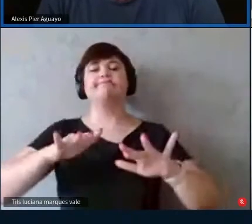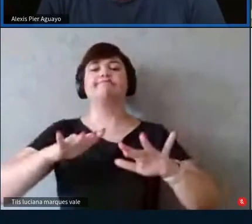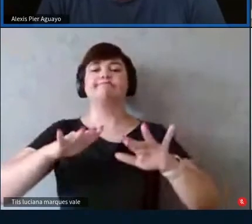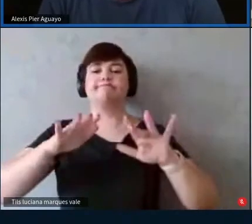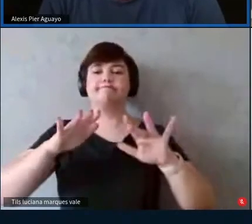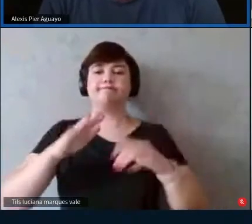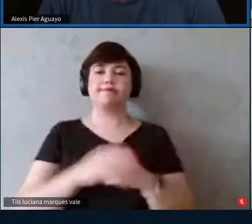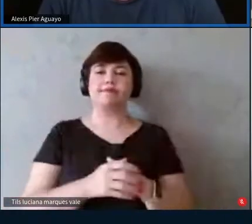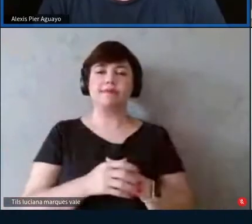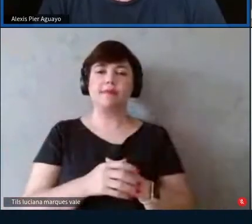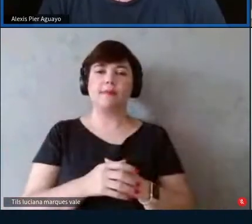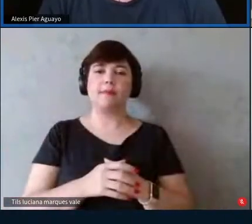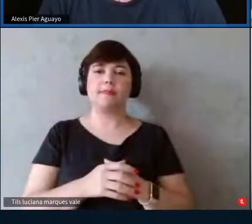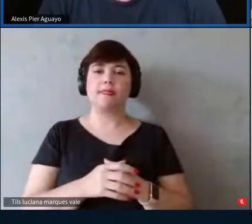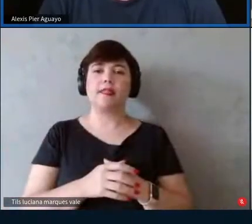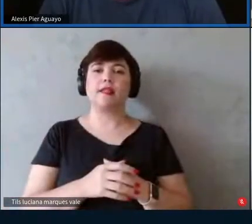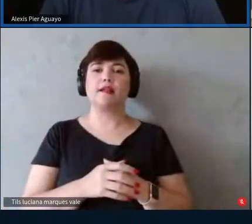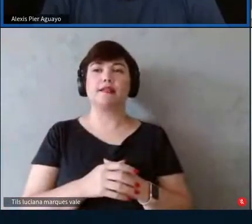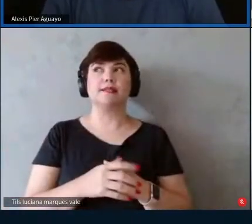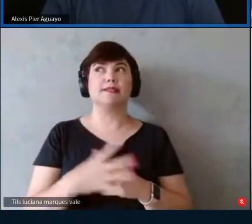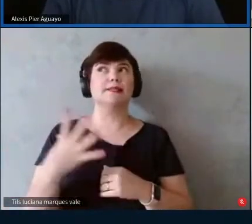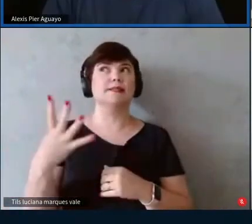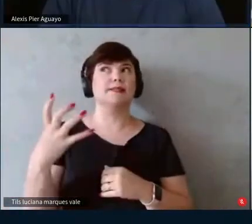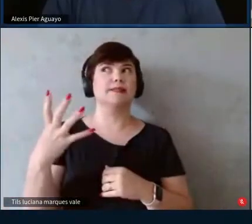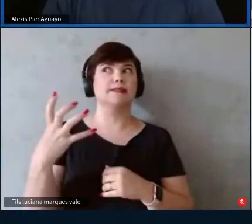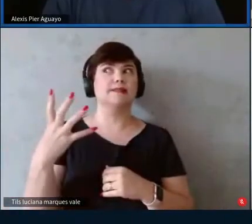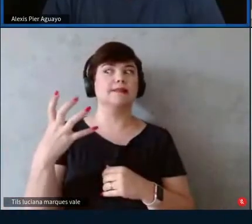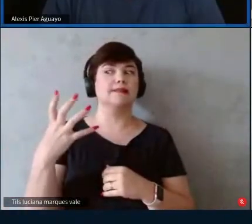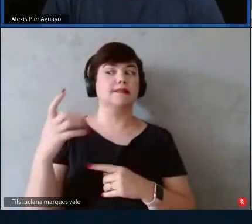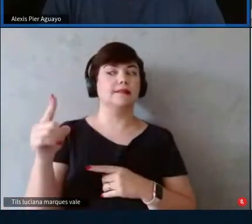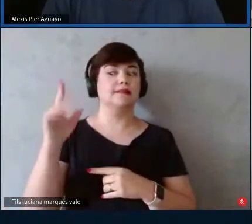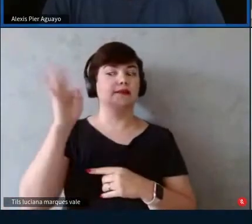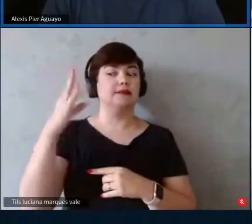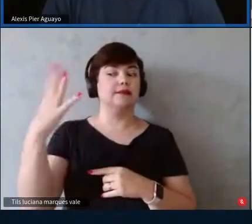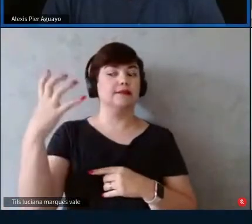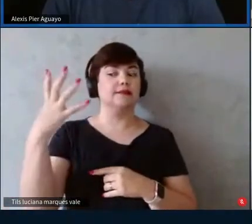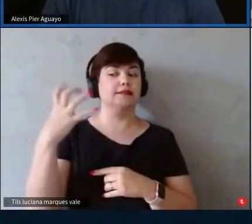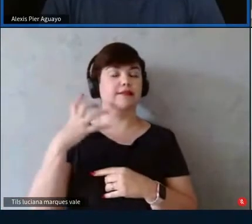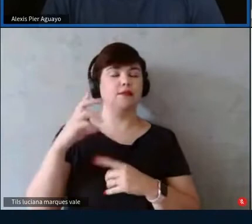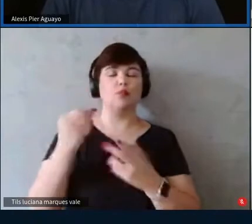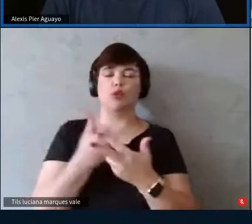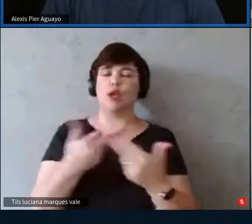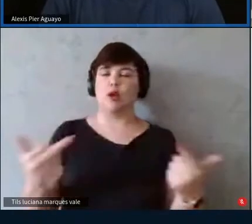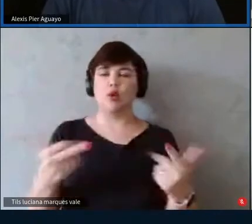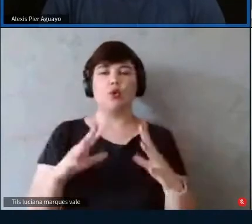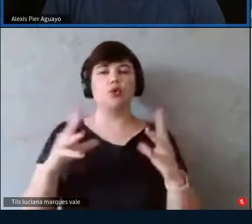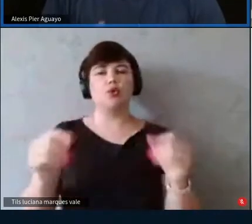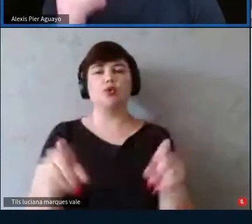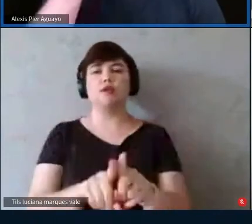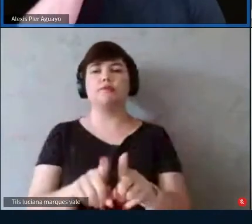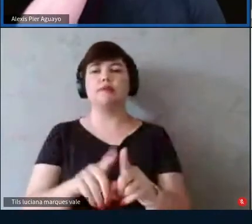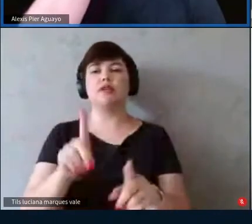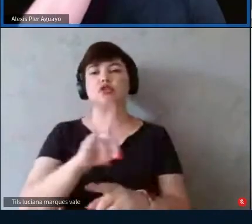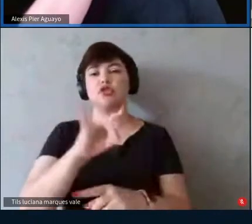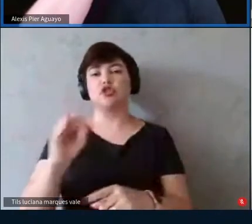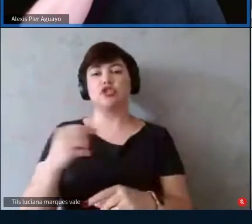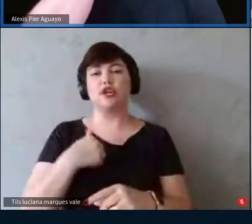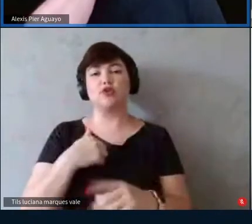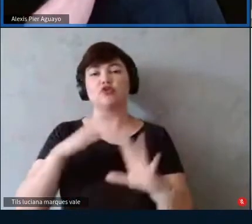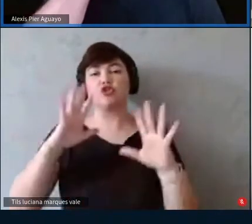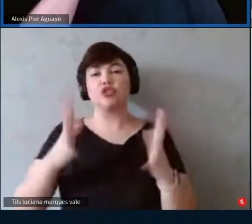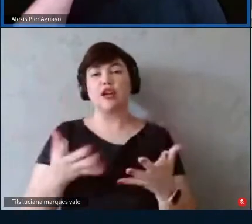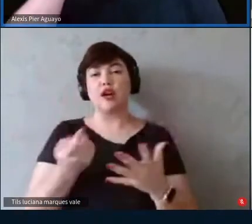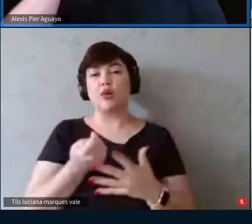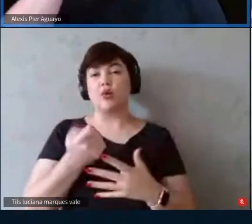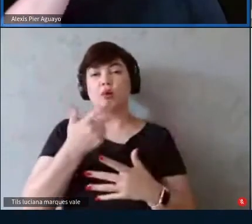escrevendo, levando bronca dela em relação a muita coisa. Teve um dia que eu já